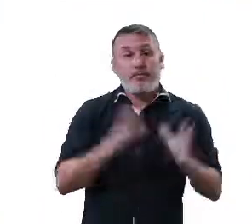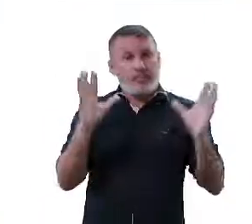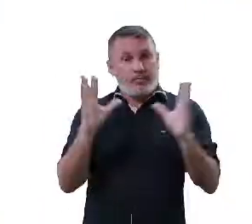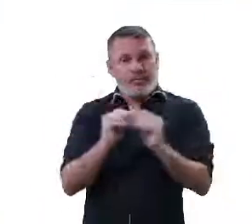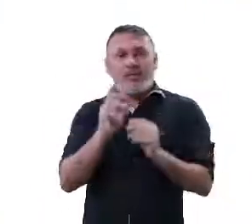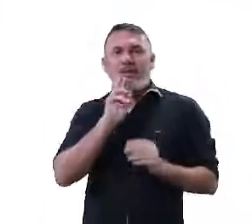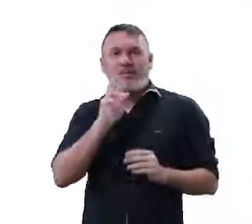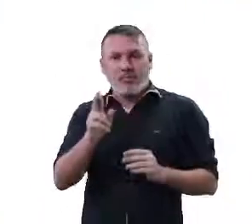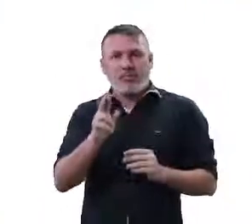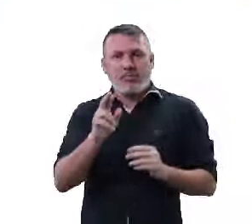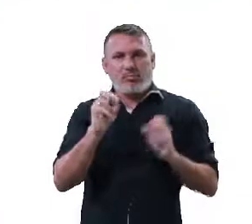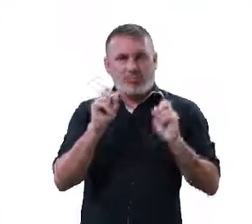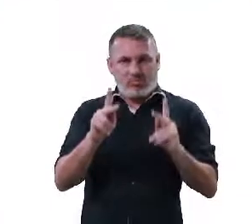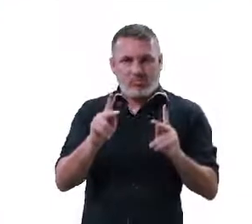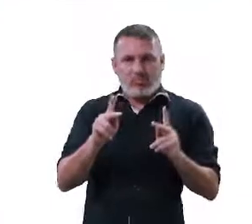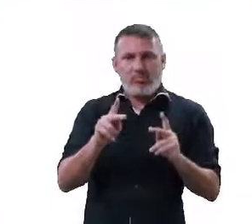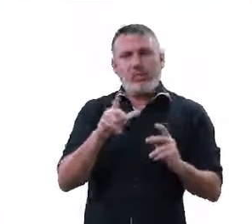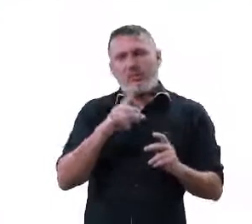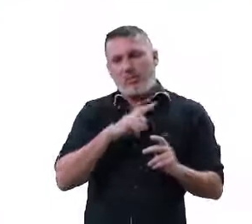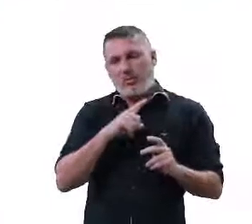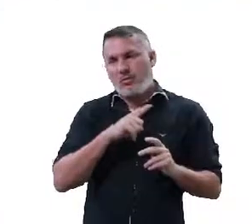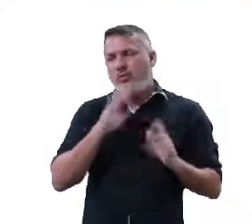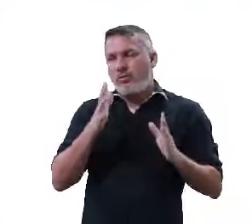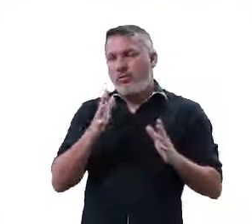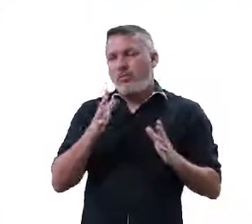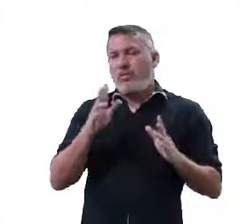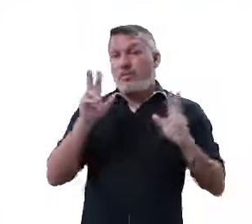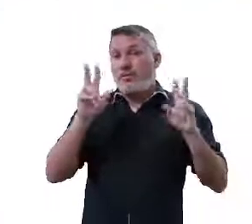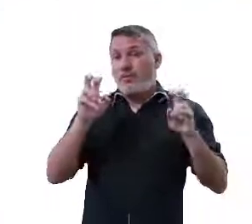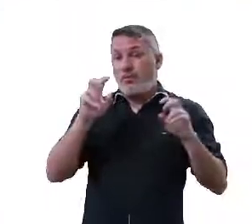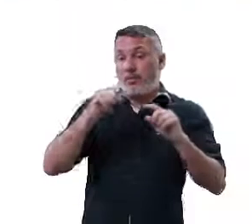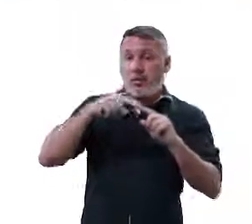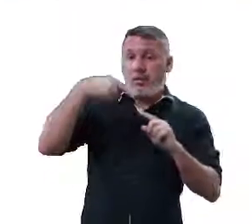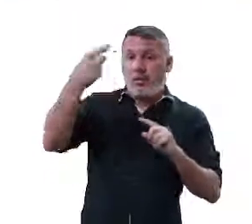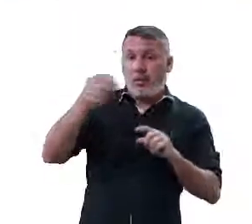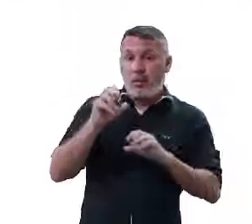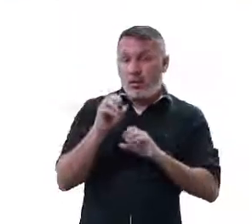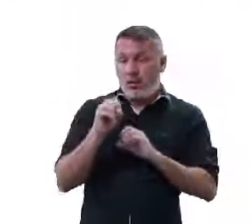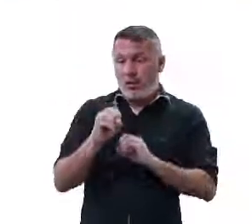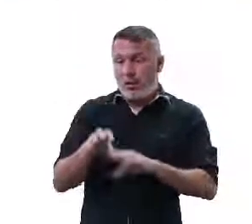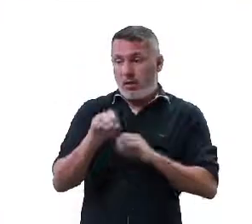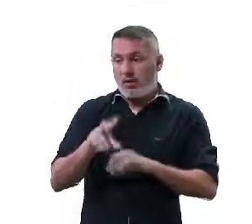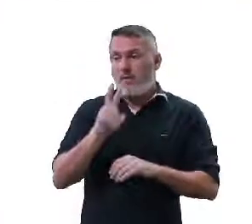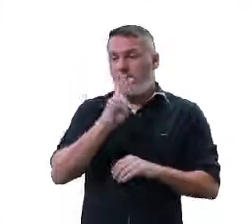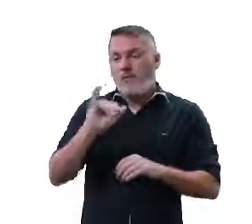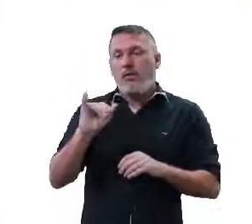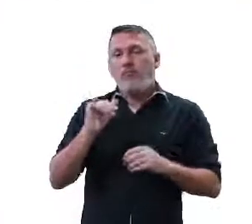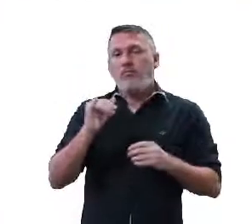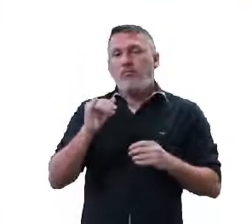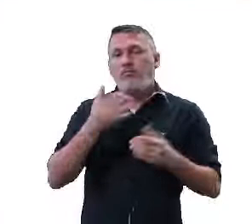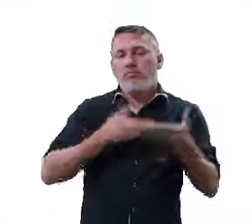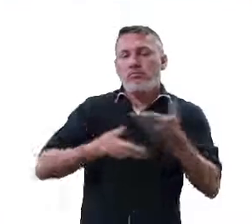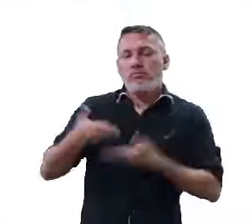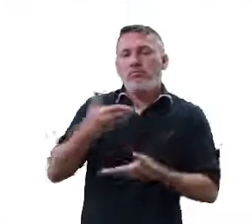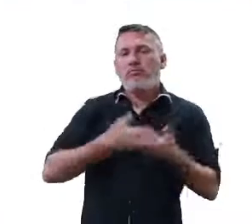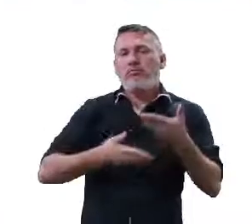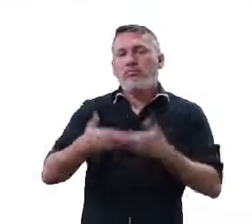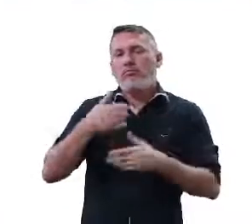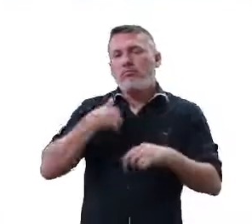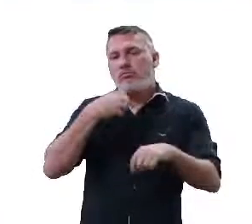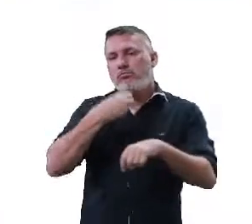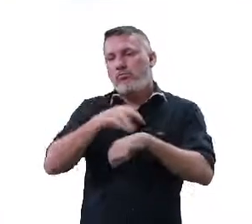aqui essa questão, a gente coloca para vocês o tema da nossa próxima aula, né, da nossa próxima conversa, que